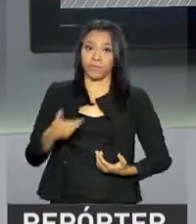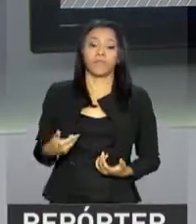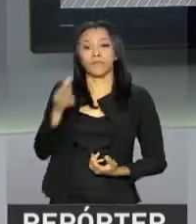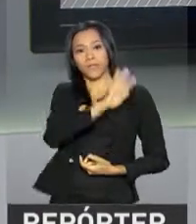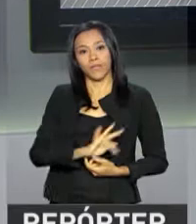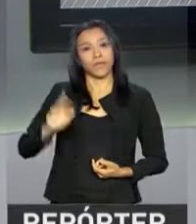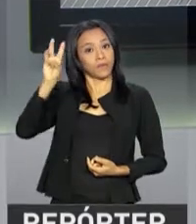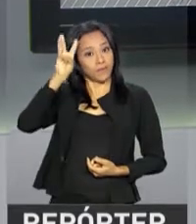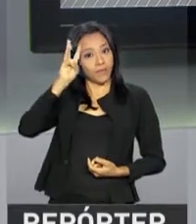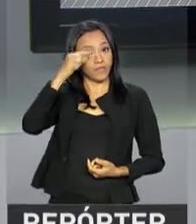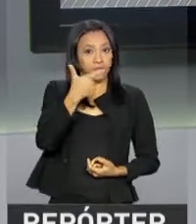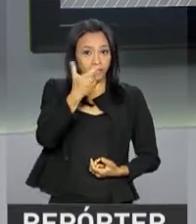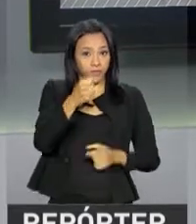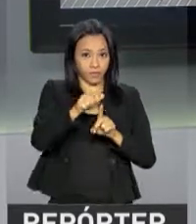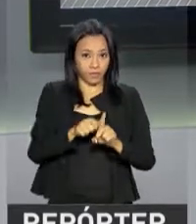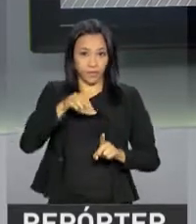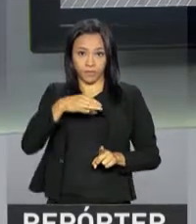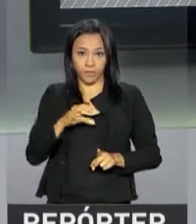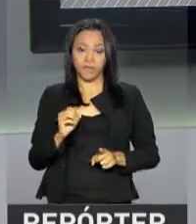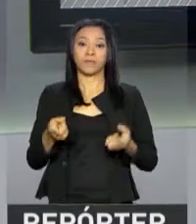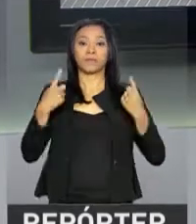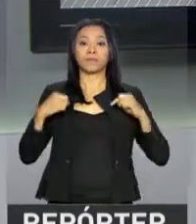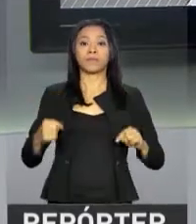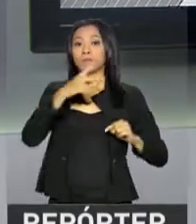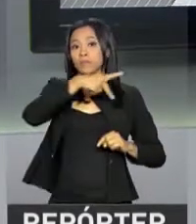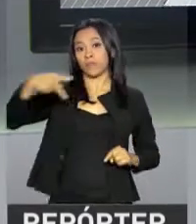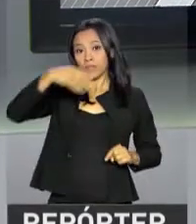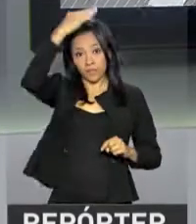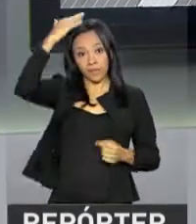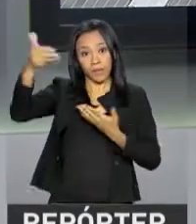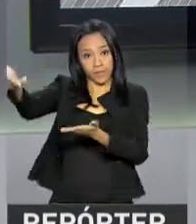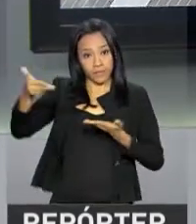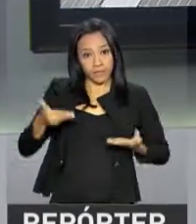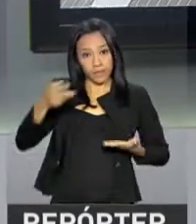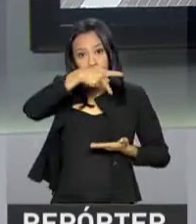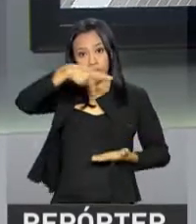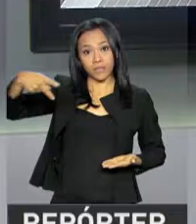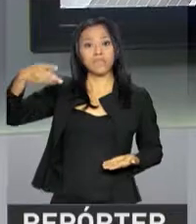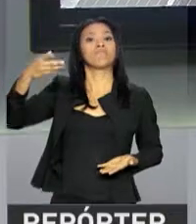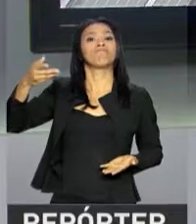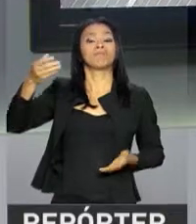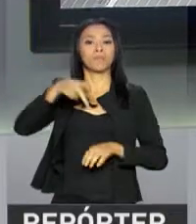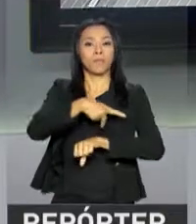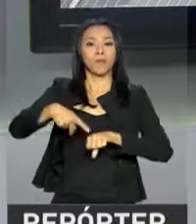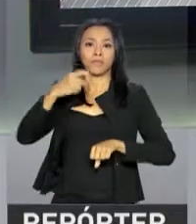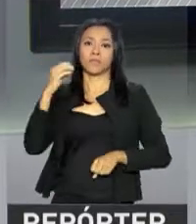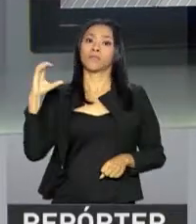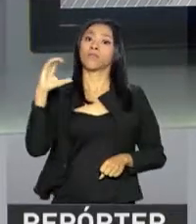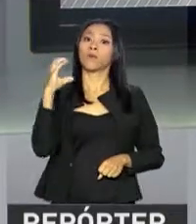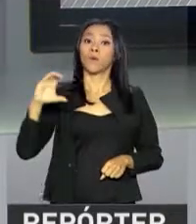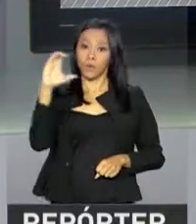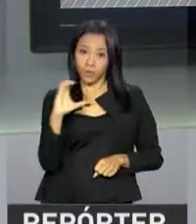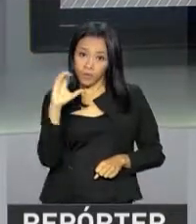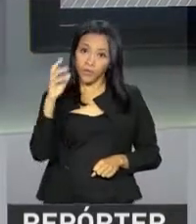20 de março o presidente michel temer recebe pela manhã o presidente da colômbia juan manuel santos que está em visita oficial ao